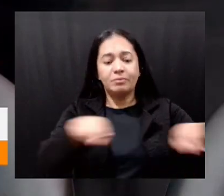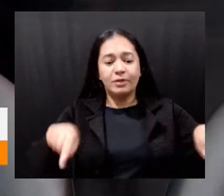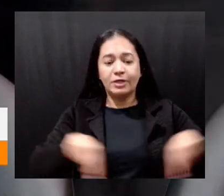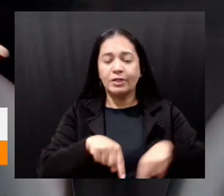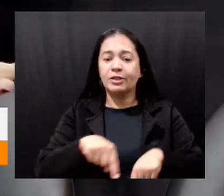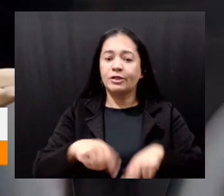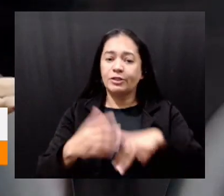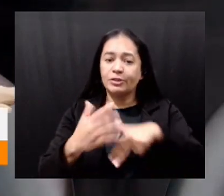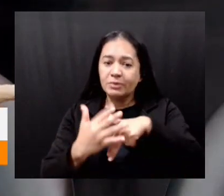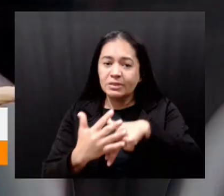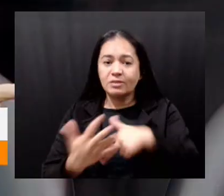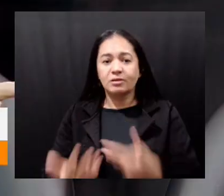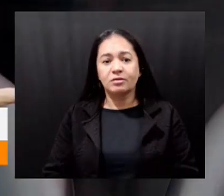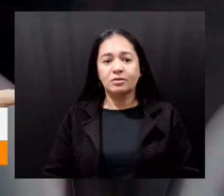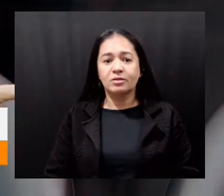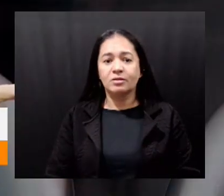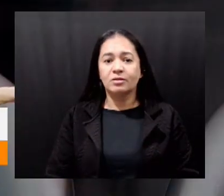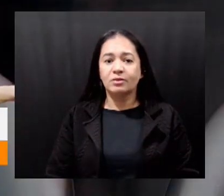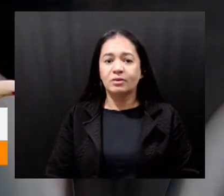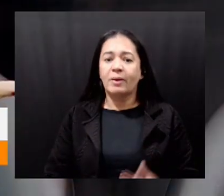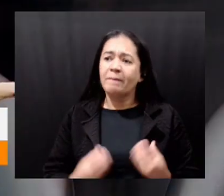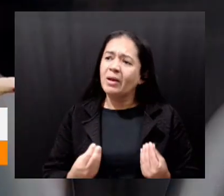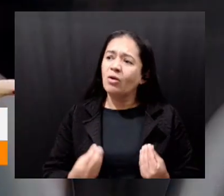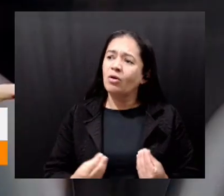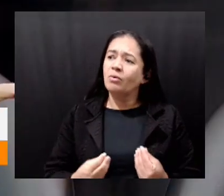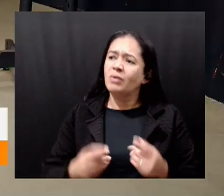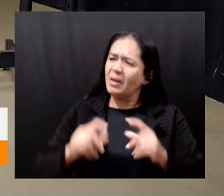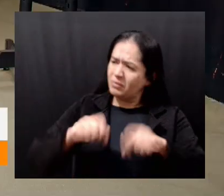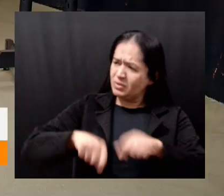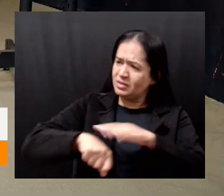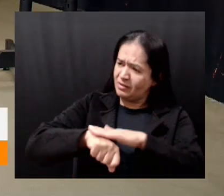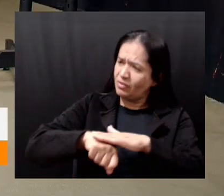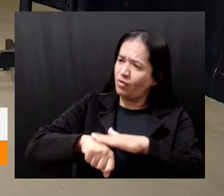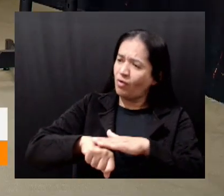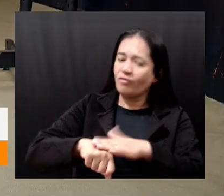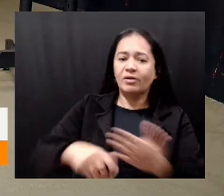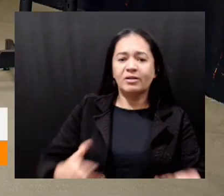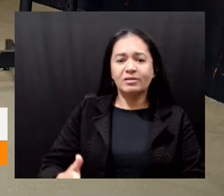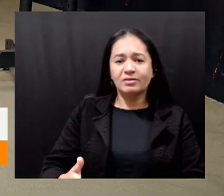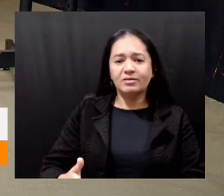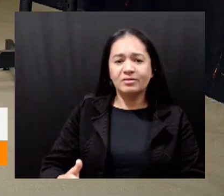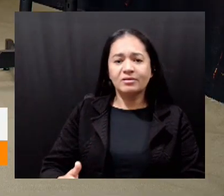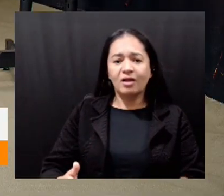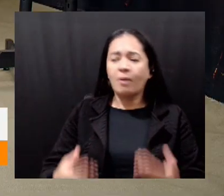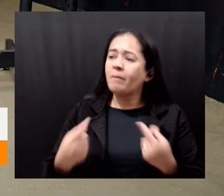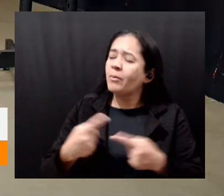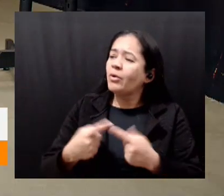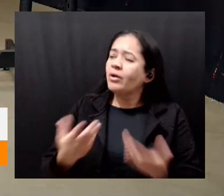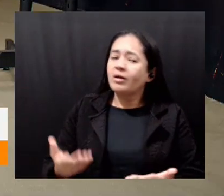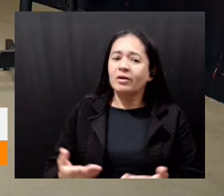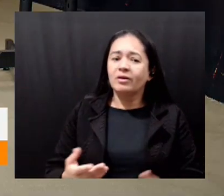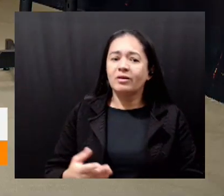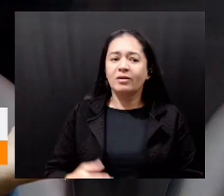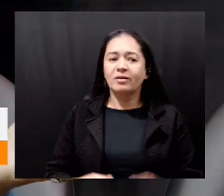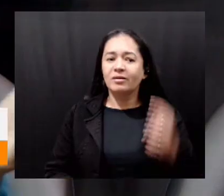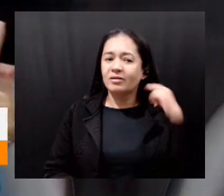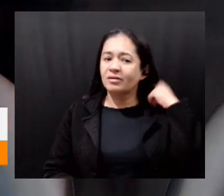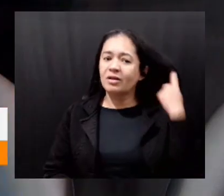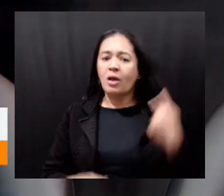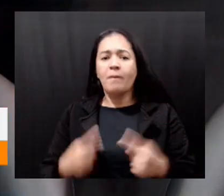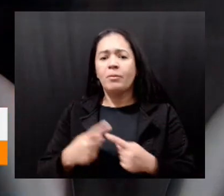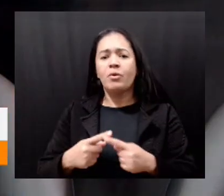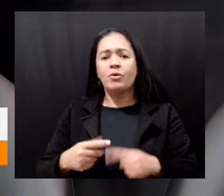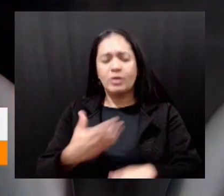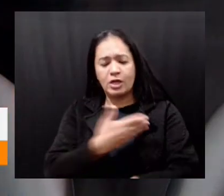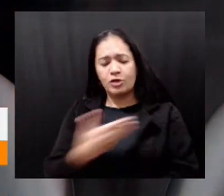mas não dava para conversar? Se a gente está resolvendo né? na conversa, a gente está aprendendo que é eles assim, não sentam e conversam